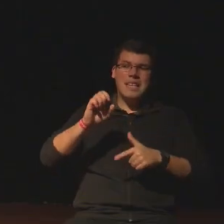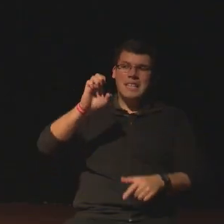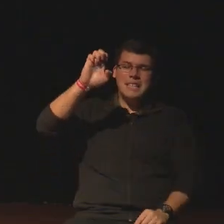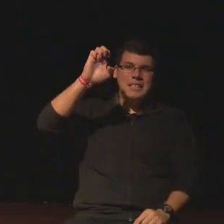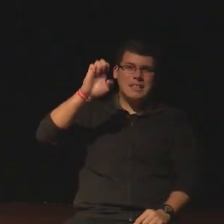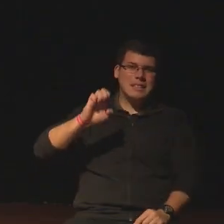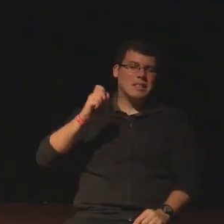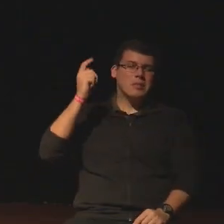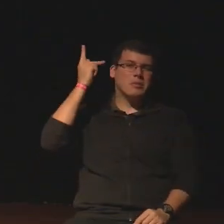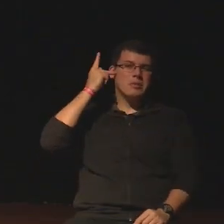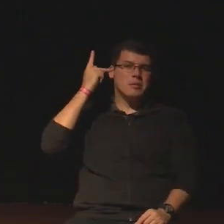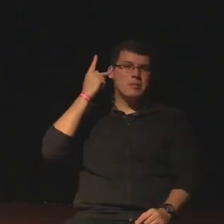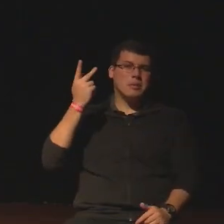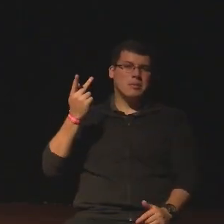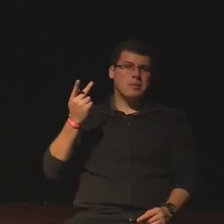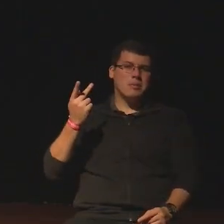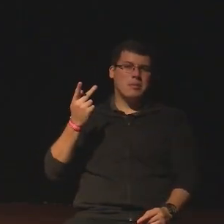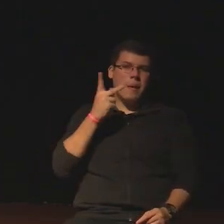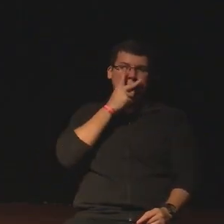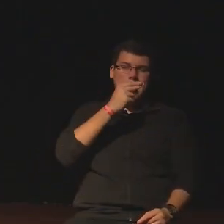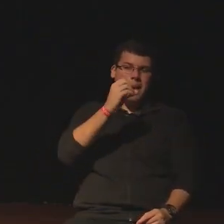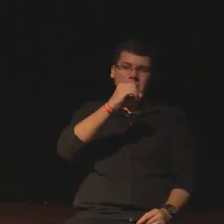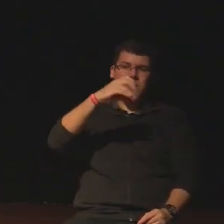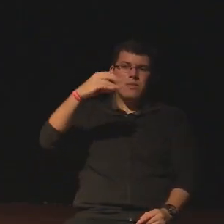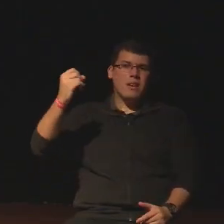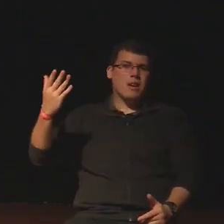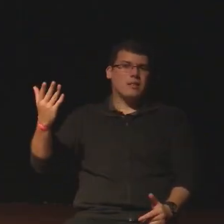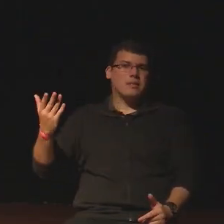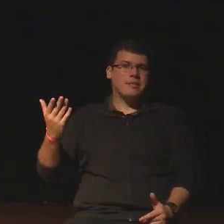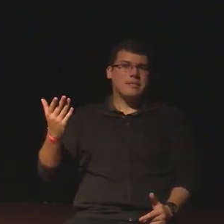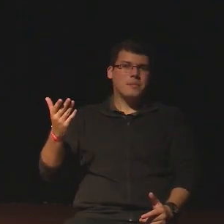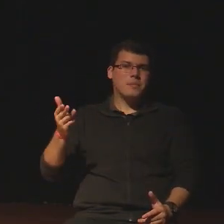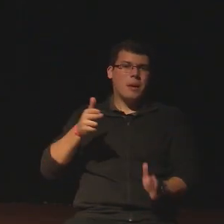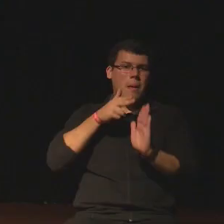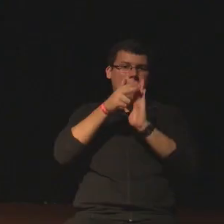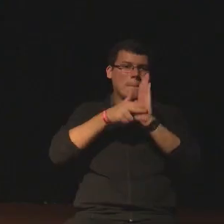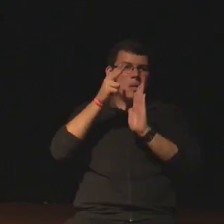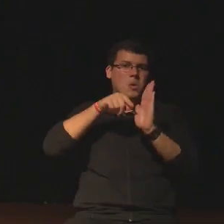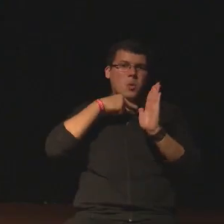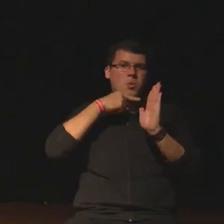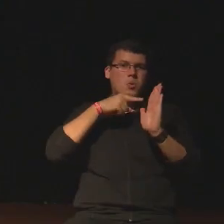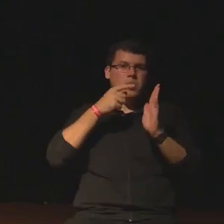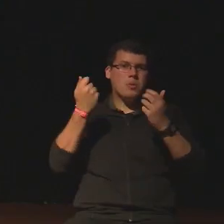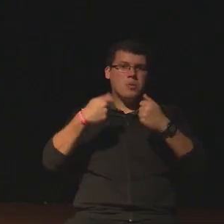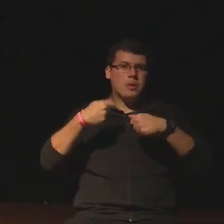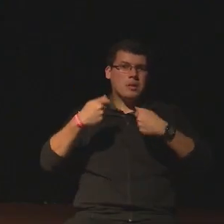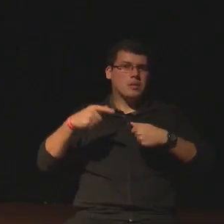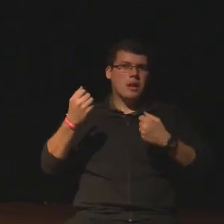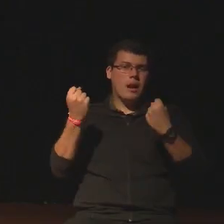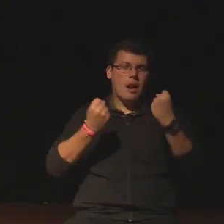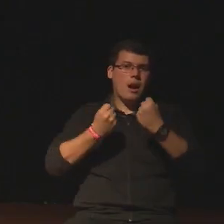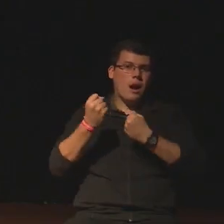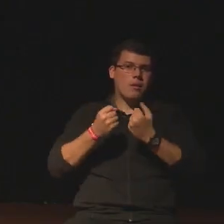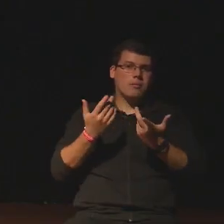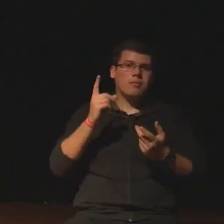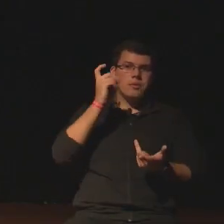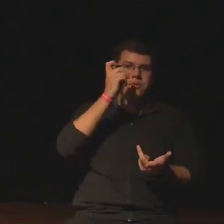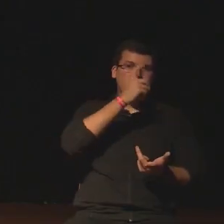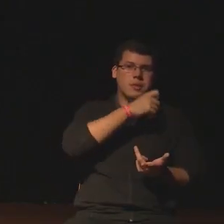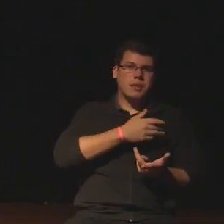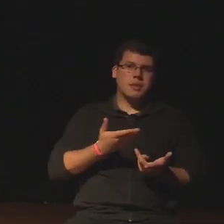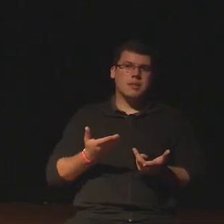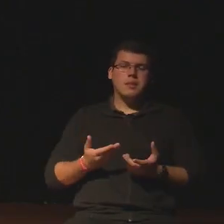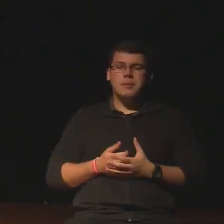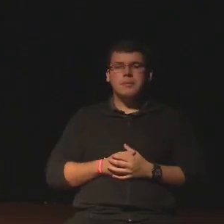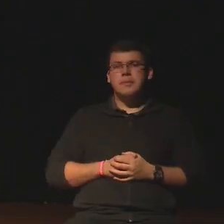então eu viajo. Eu não tenho como vir de metrô para minha casa. Eu estou de carro, né? Então é uma colocação. A